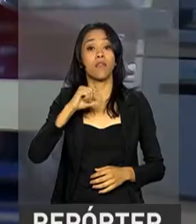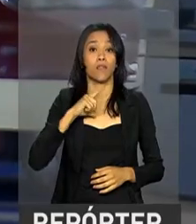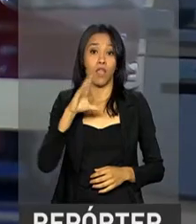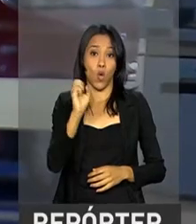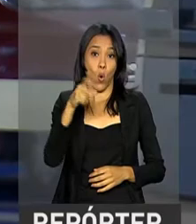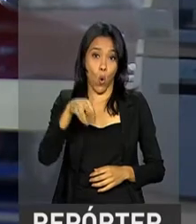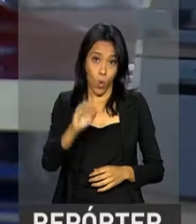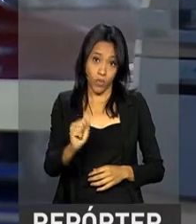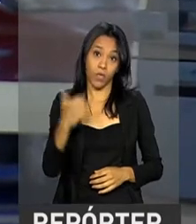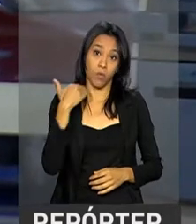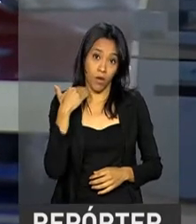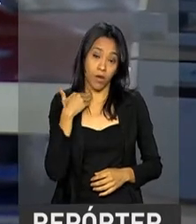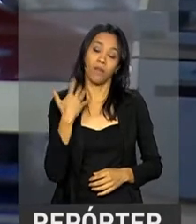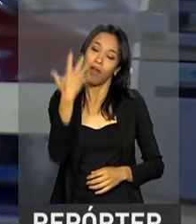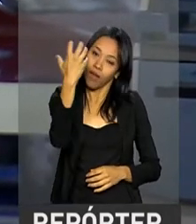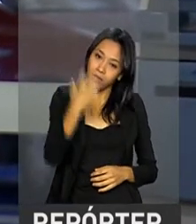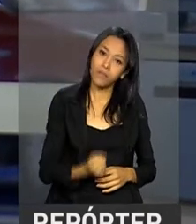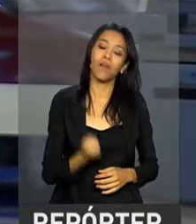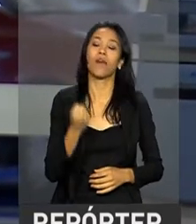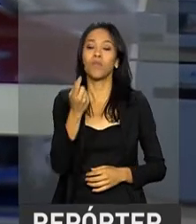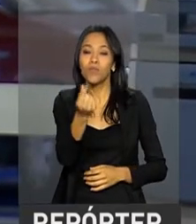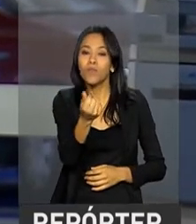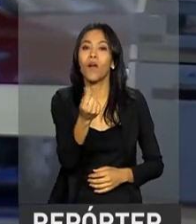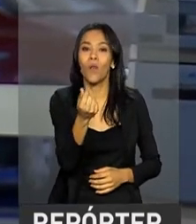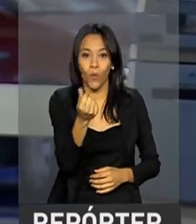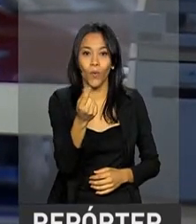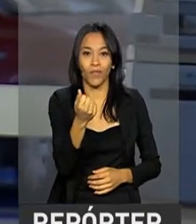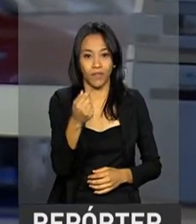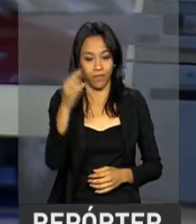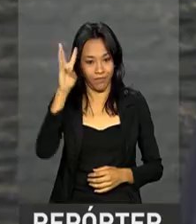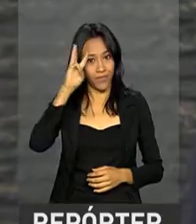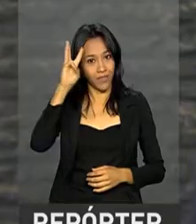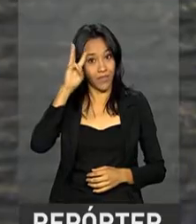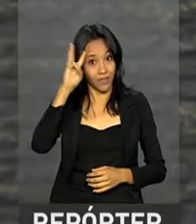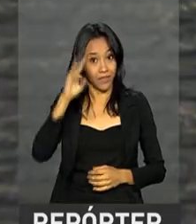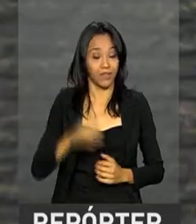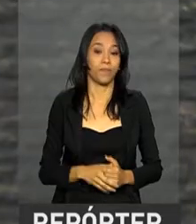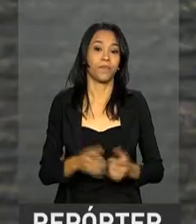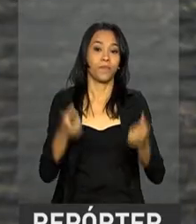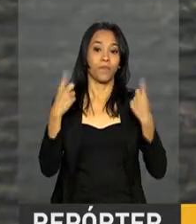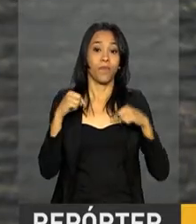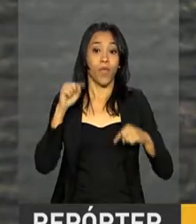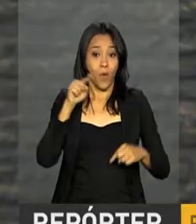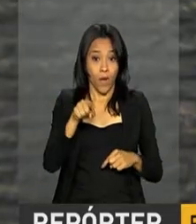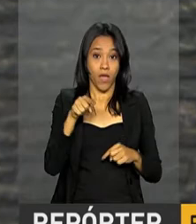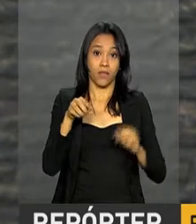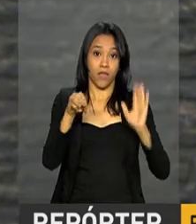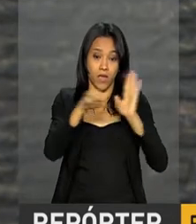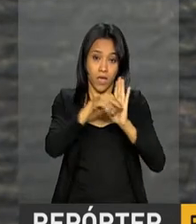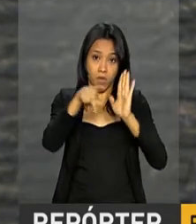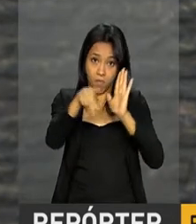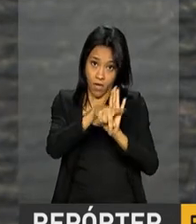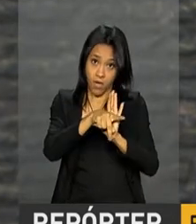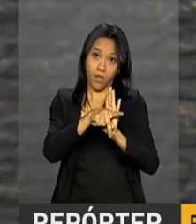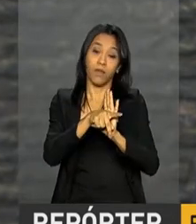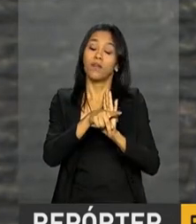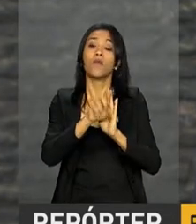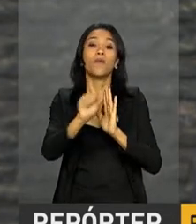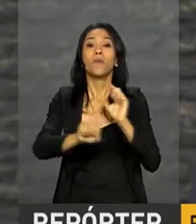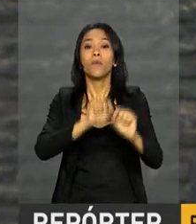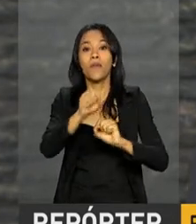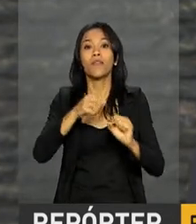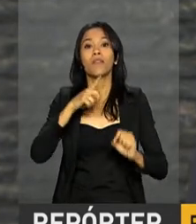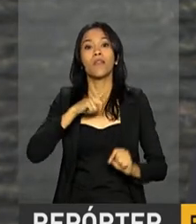recebe automaticamente os valores nesta terça com essa medida provisória passa a ter